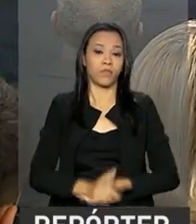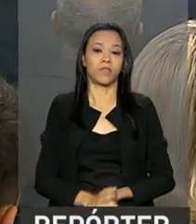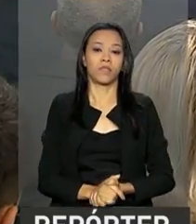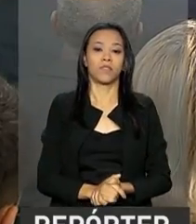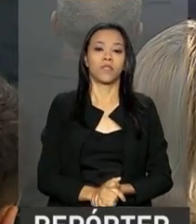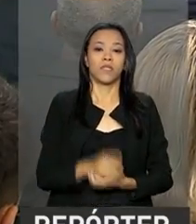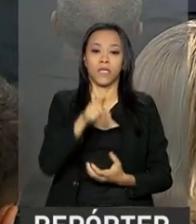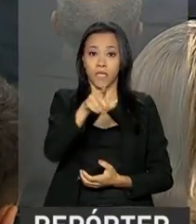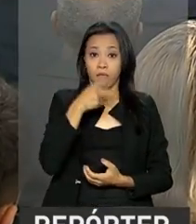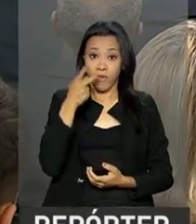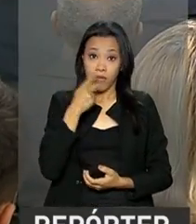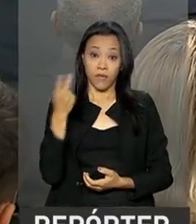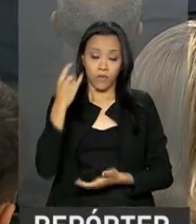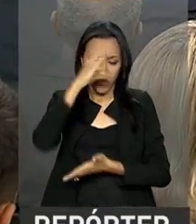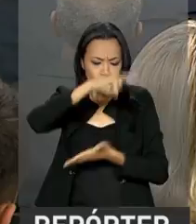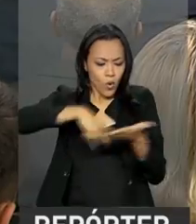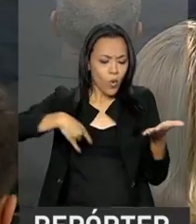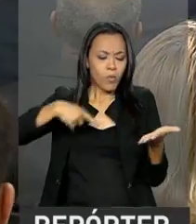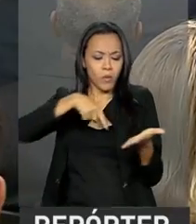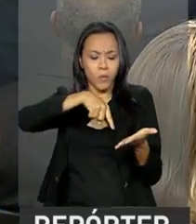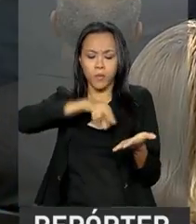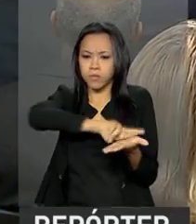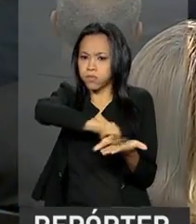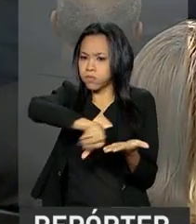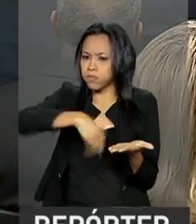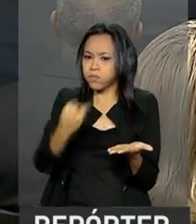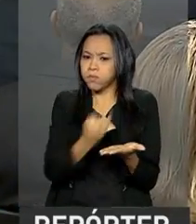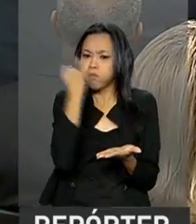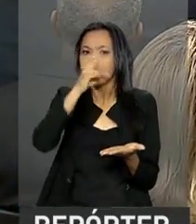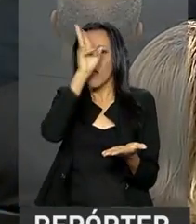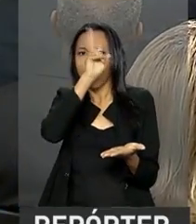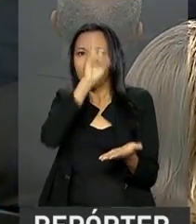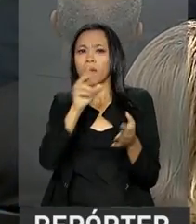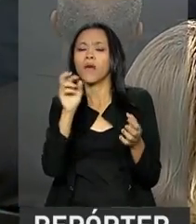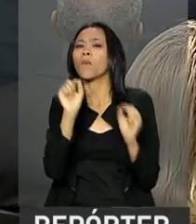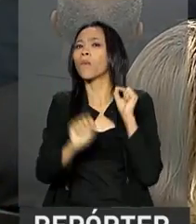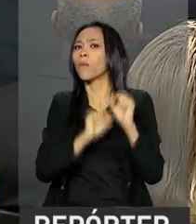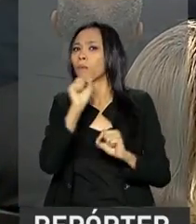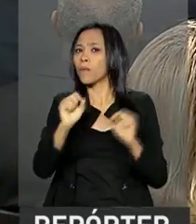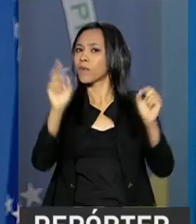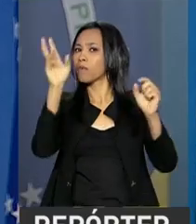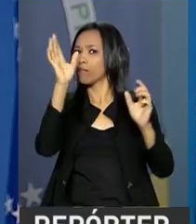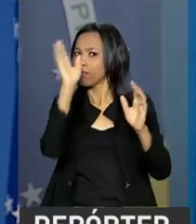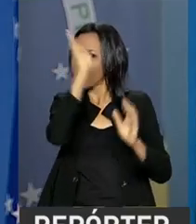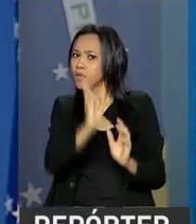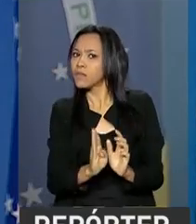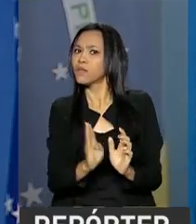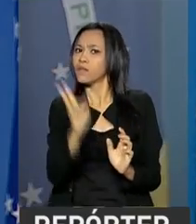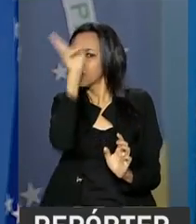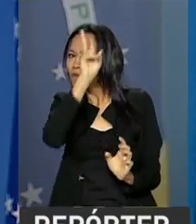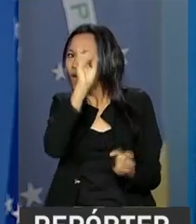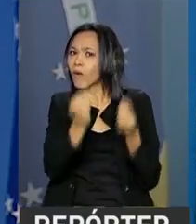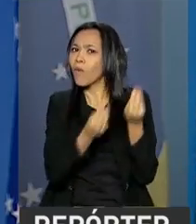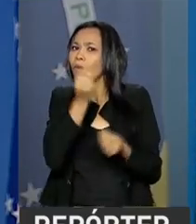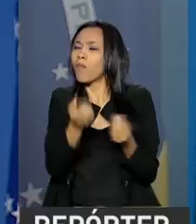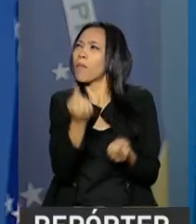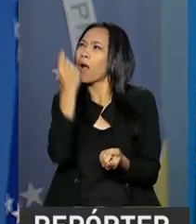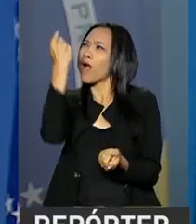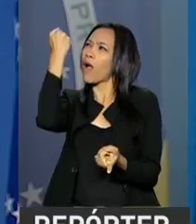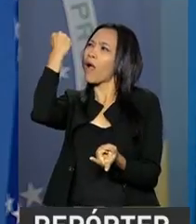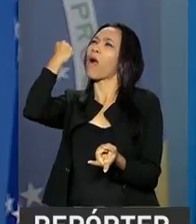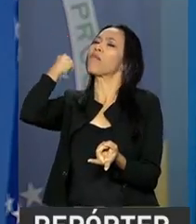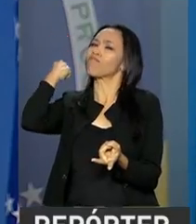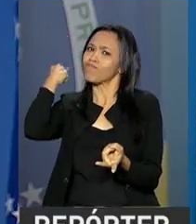importantíssimos que nos relembram a história do Brasil e aqui registro mais um fato fundamental